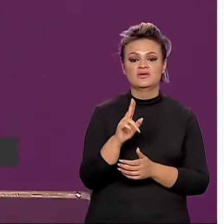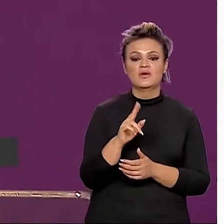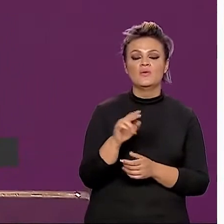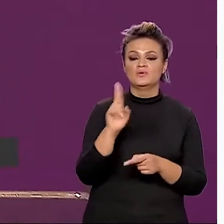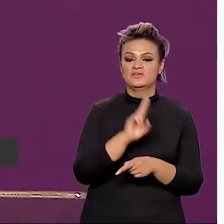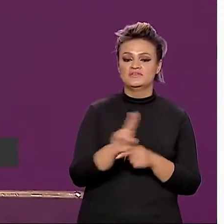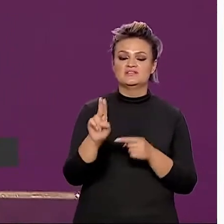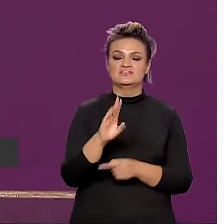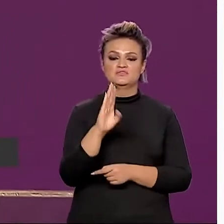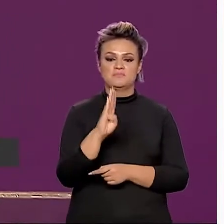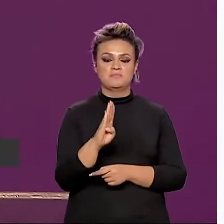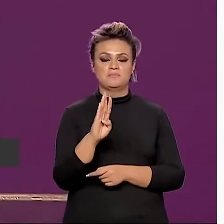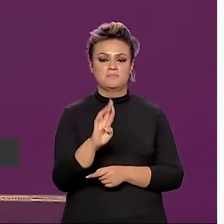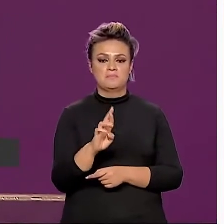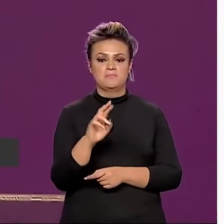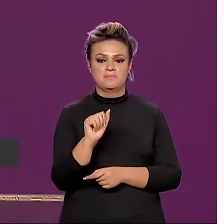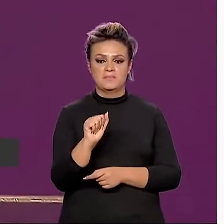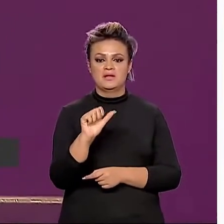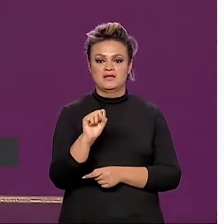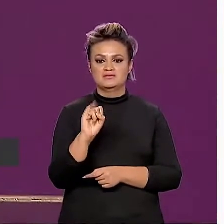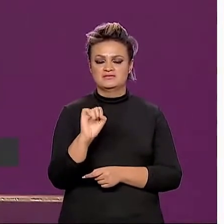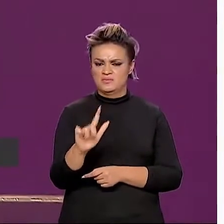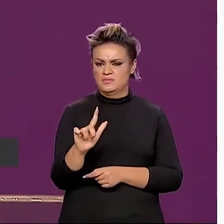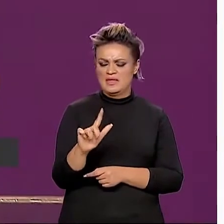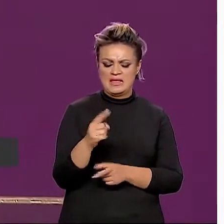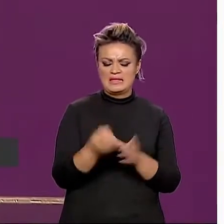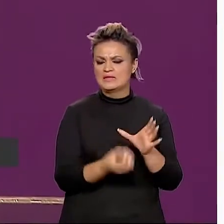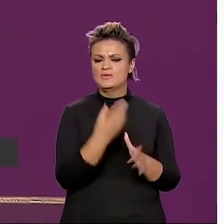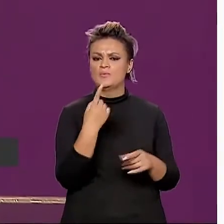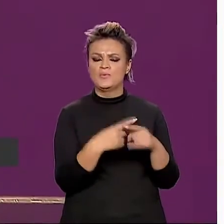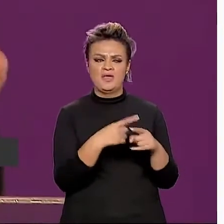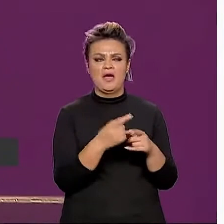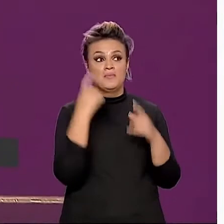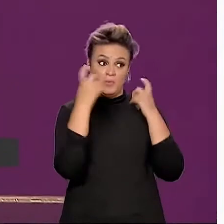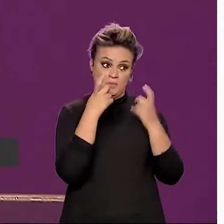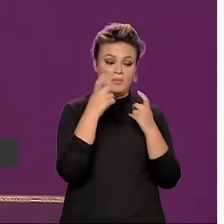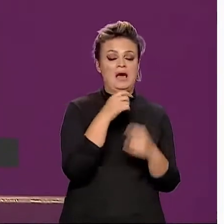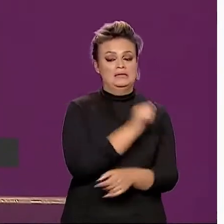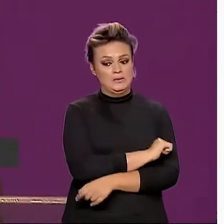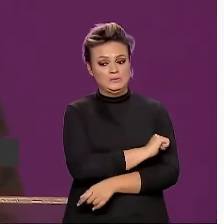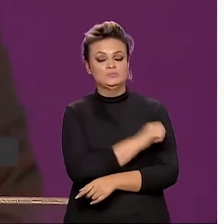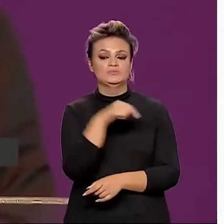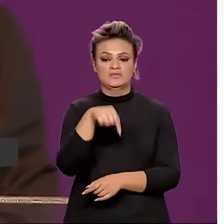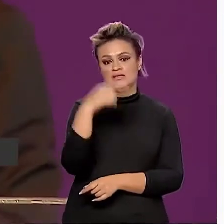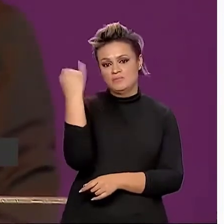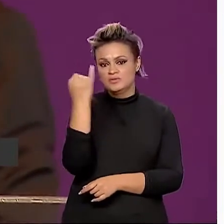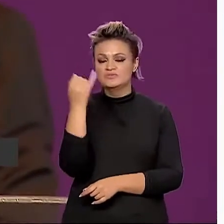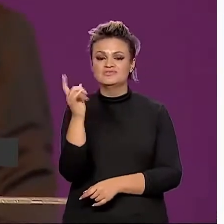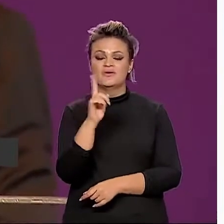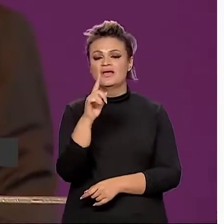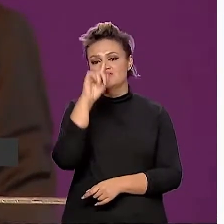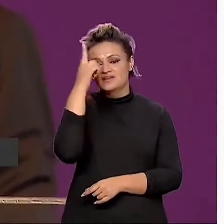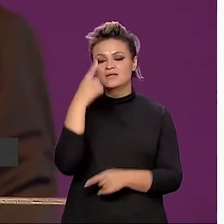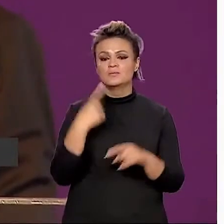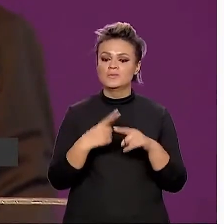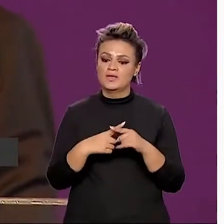Brasil. Mas ela não foi criada porque havia preocupação de ter estudantes nas universidades. Ela foi criada